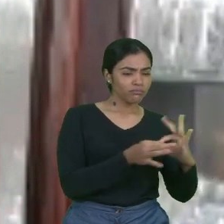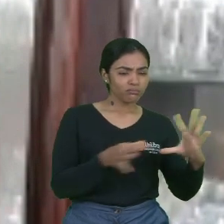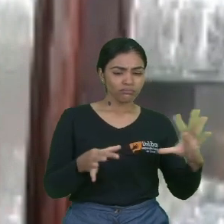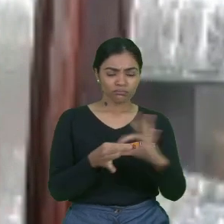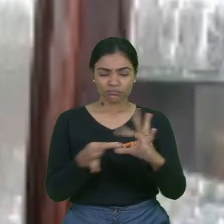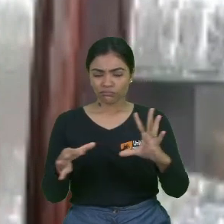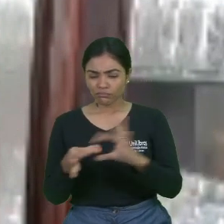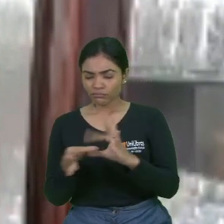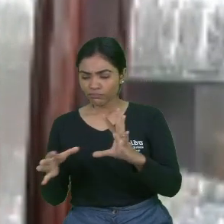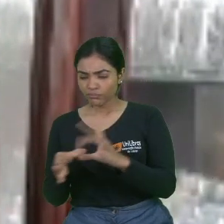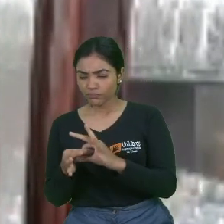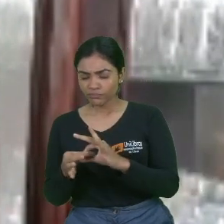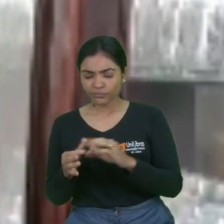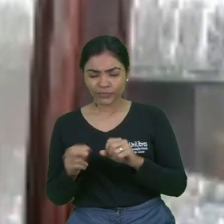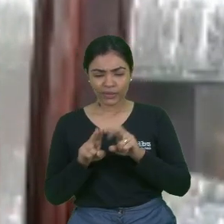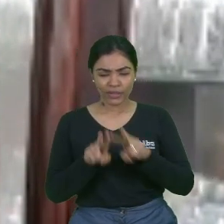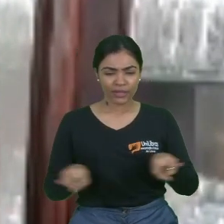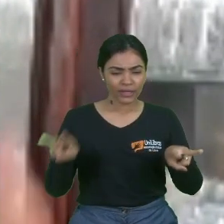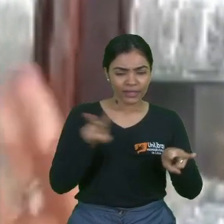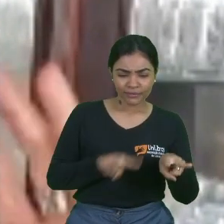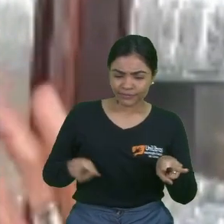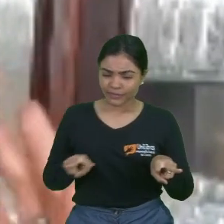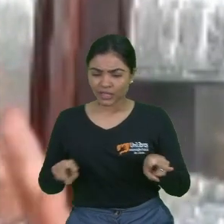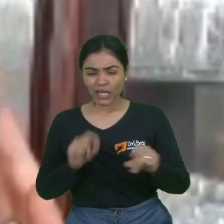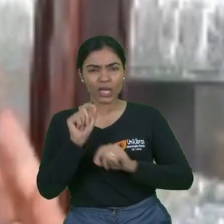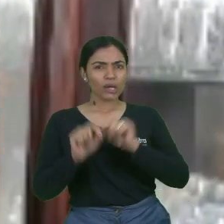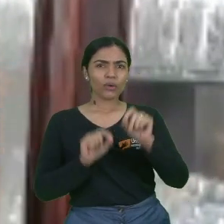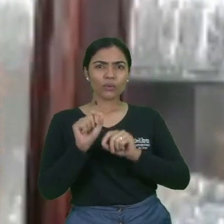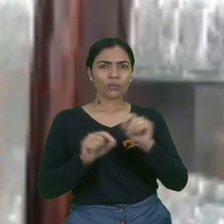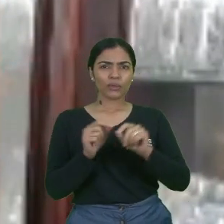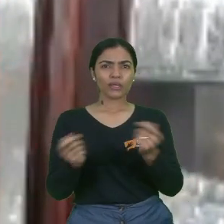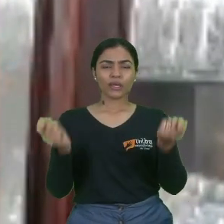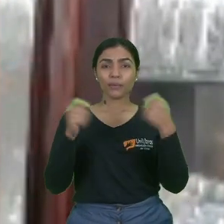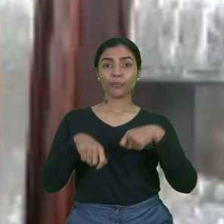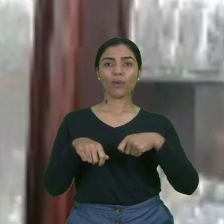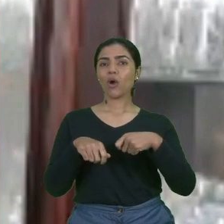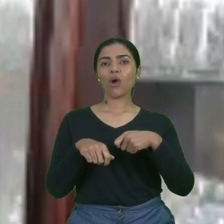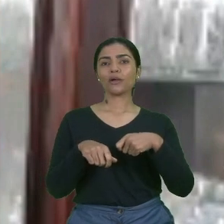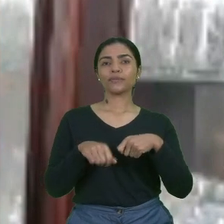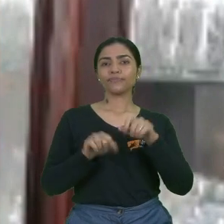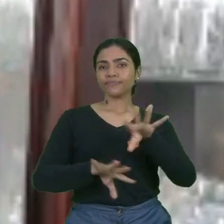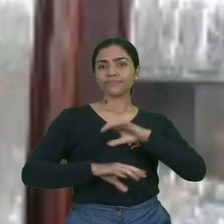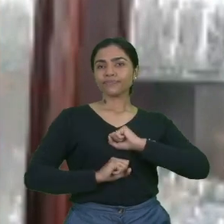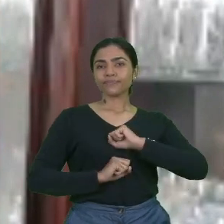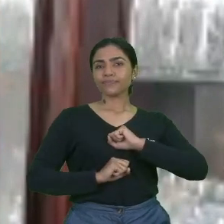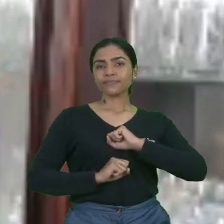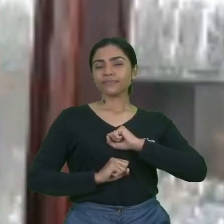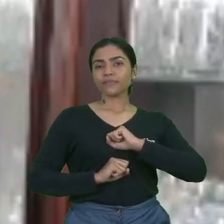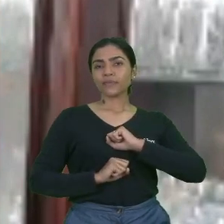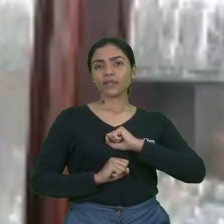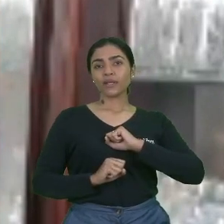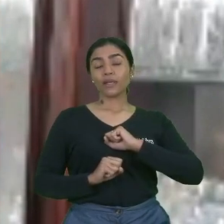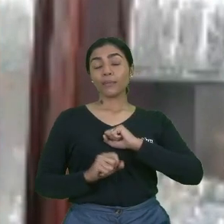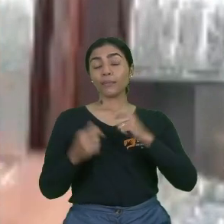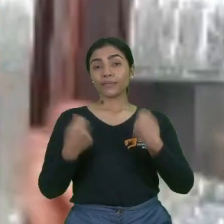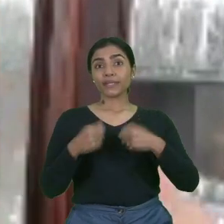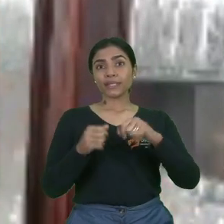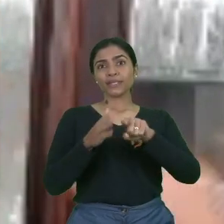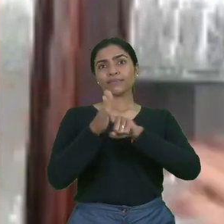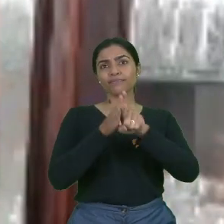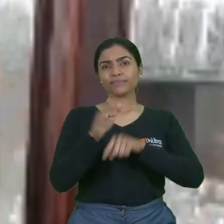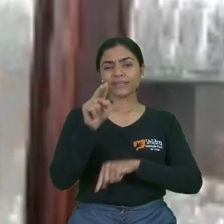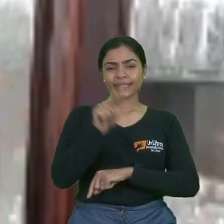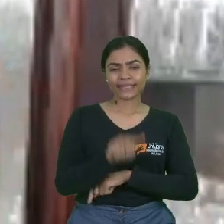mais carregar no meu caminhãozinho né muita areia pro meu caminhãozinho não foi não vai conseguir levar então eu não vi